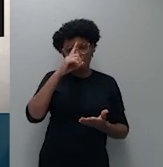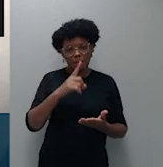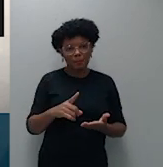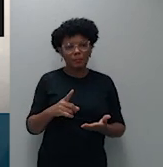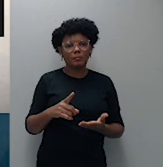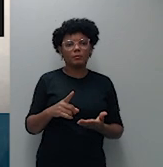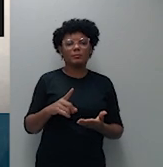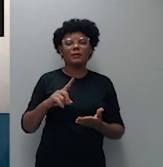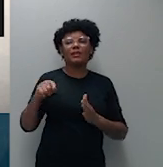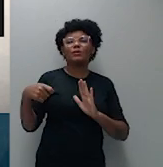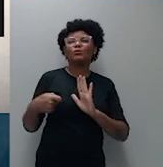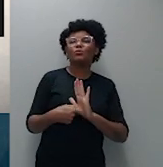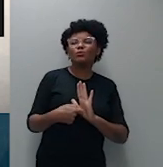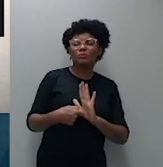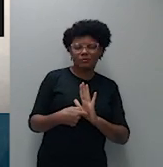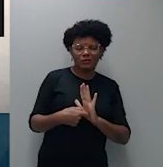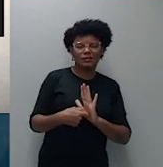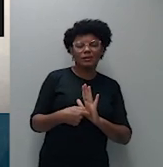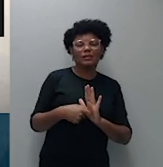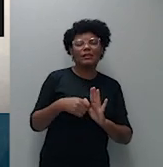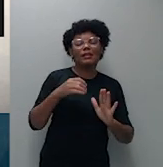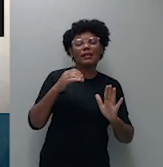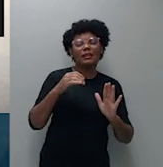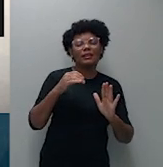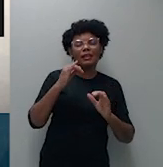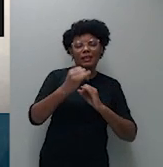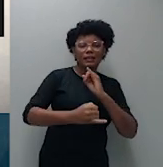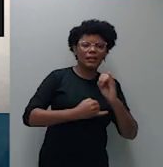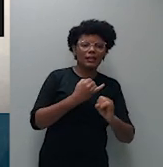da internet a